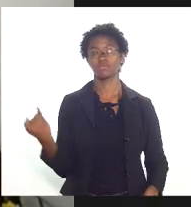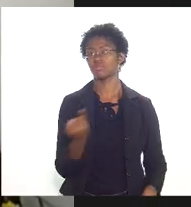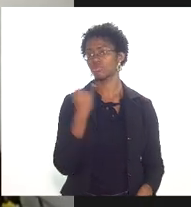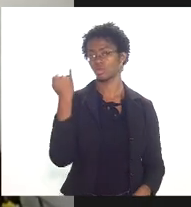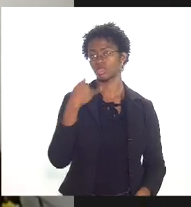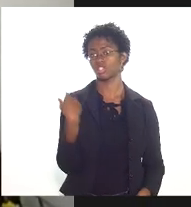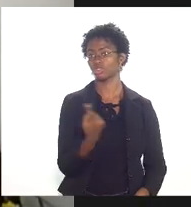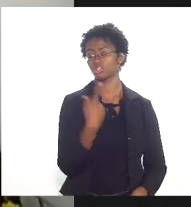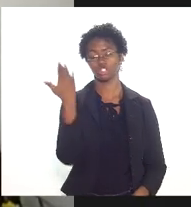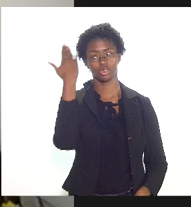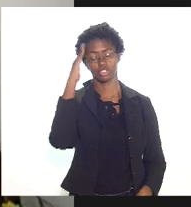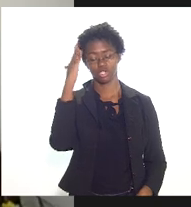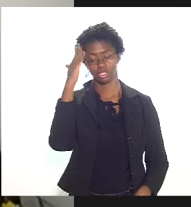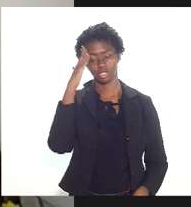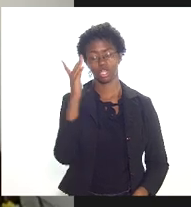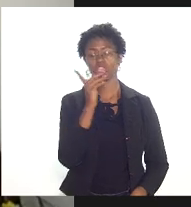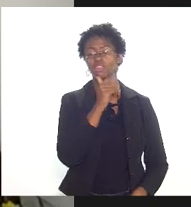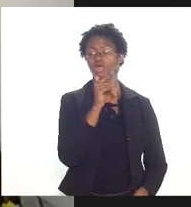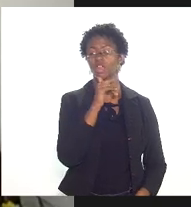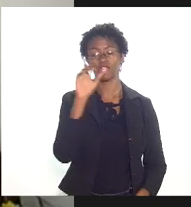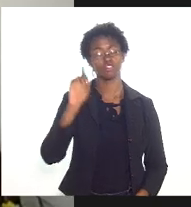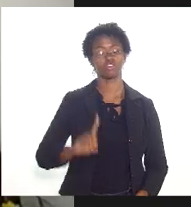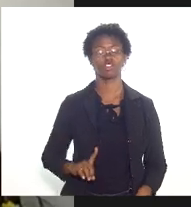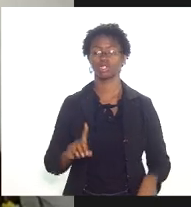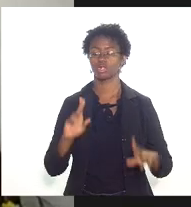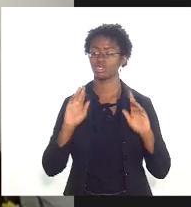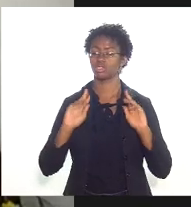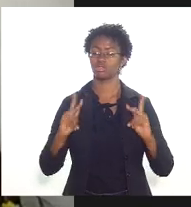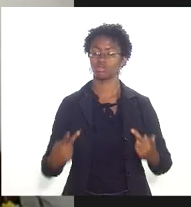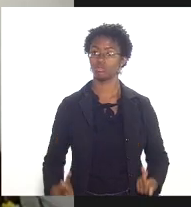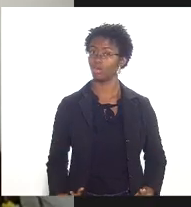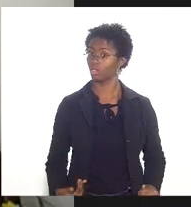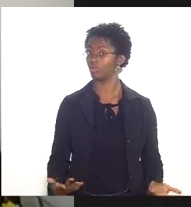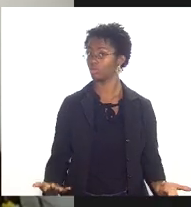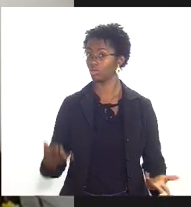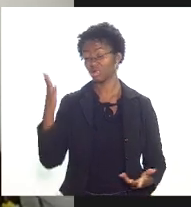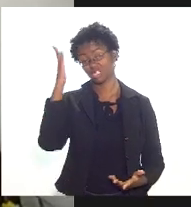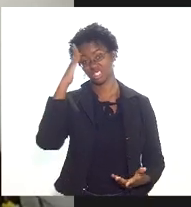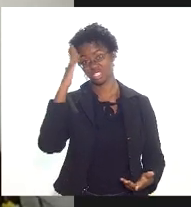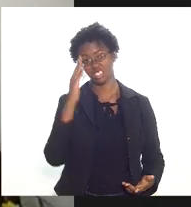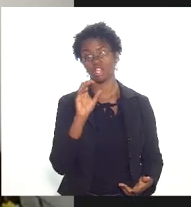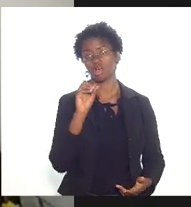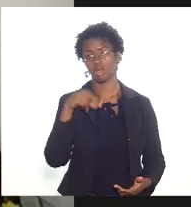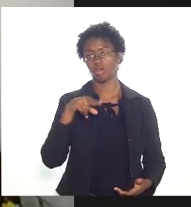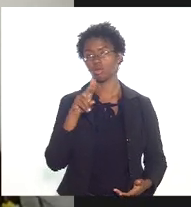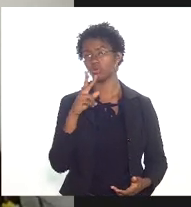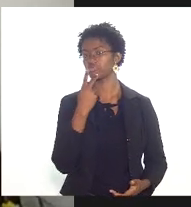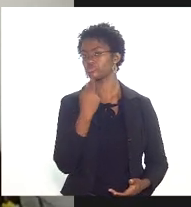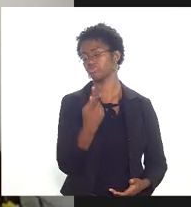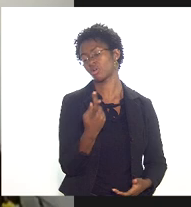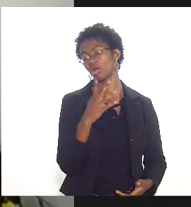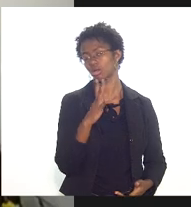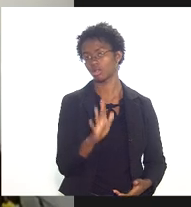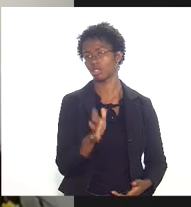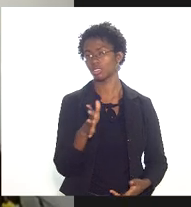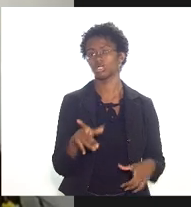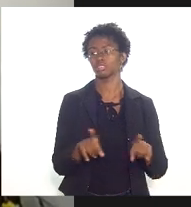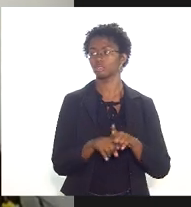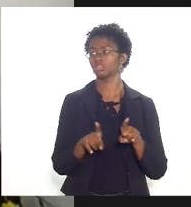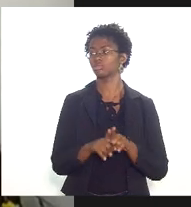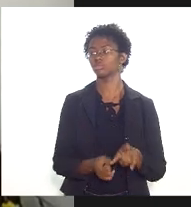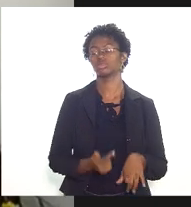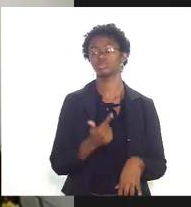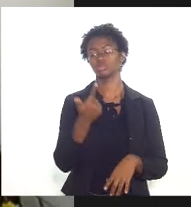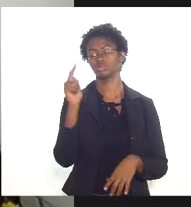que compreendamos a água como direito humano Como já é reconhecida pela homem e outros e outras